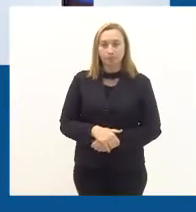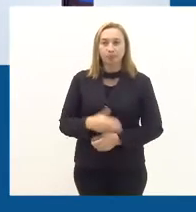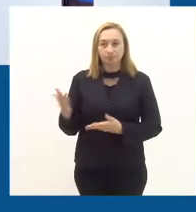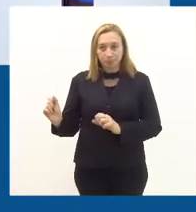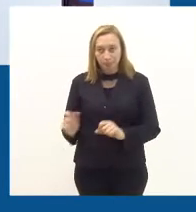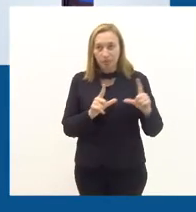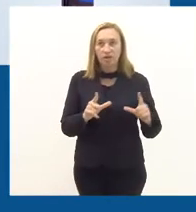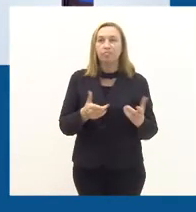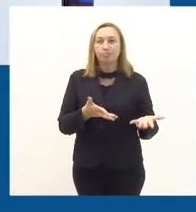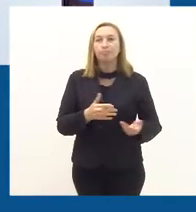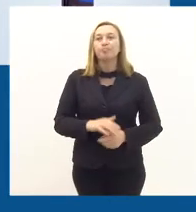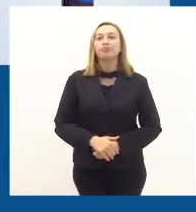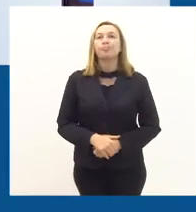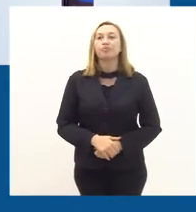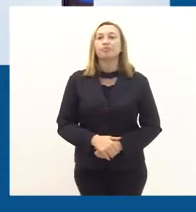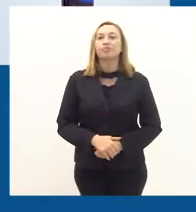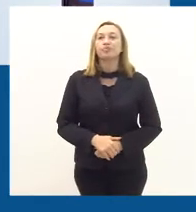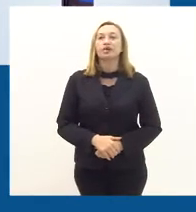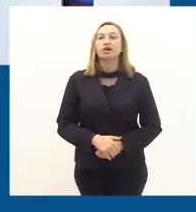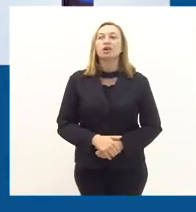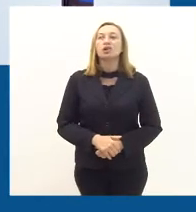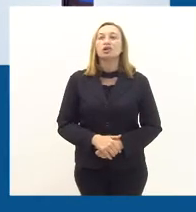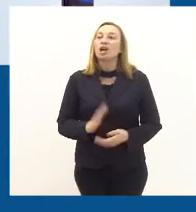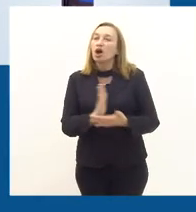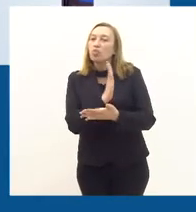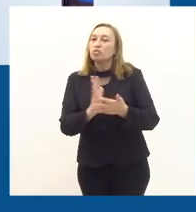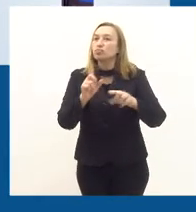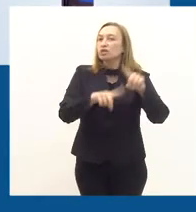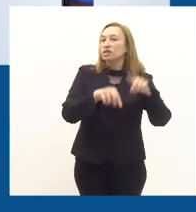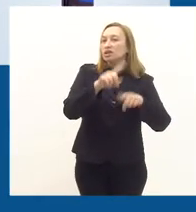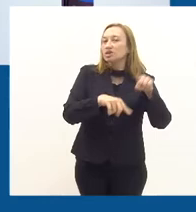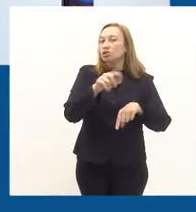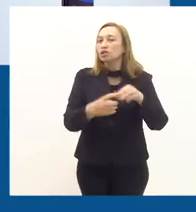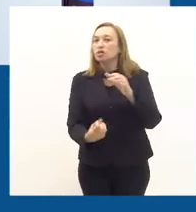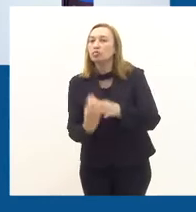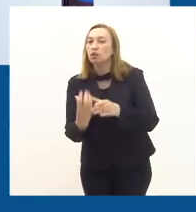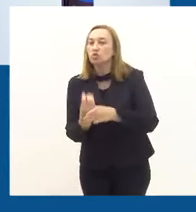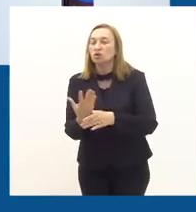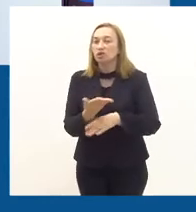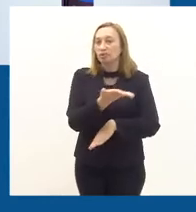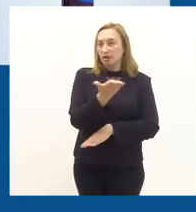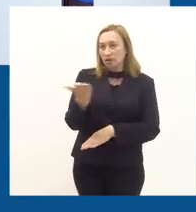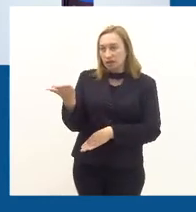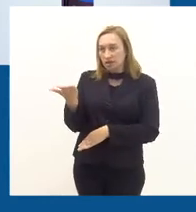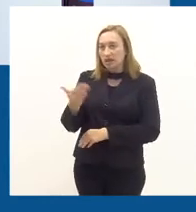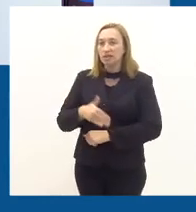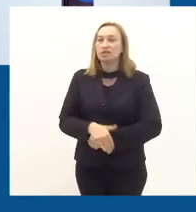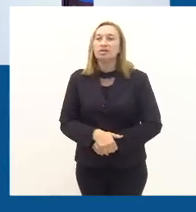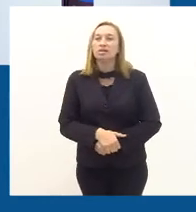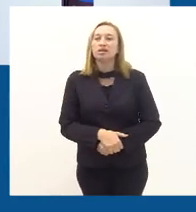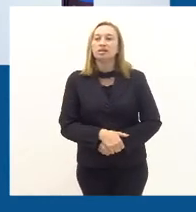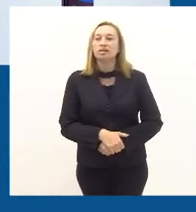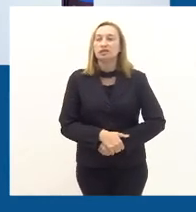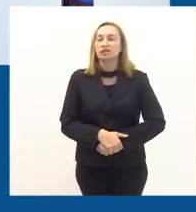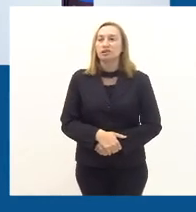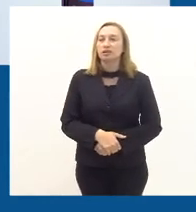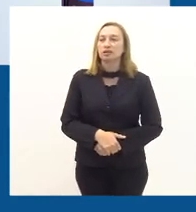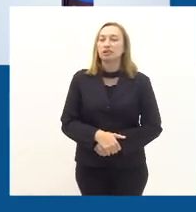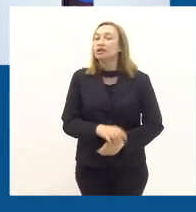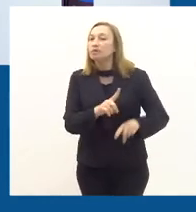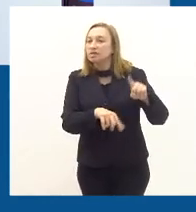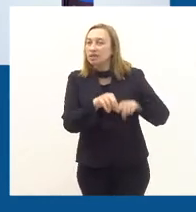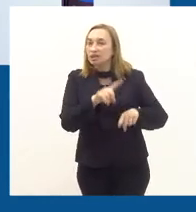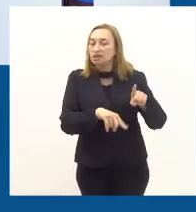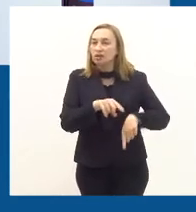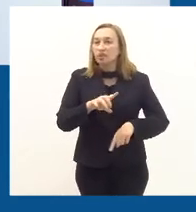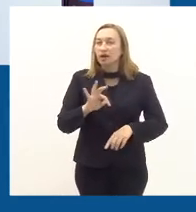passar. Ali a gente tem algum material que está sendo produzido para vocês. Esse é o material de uma